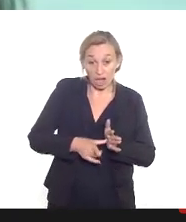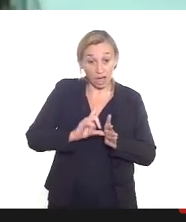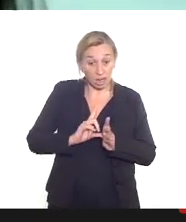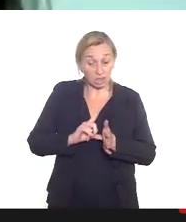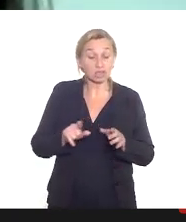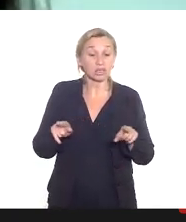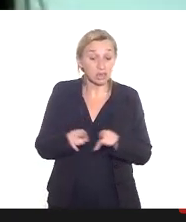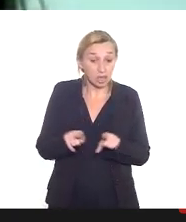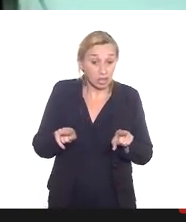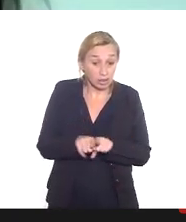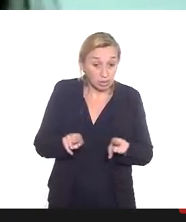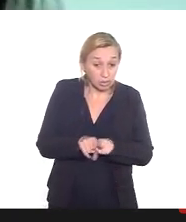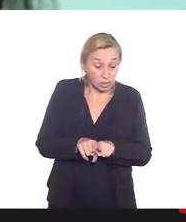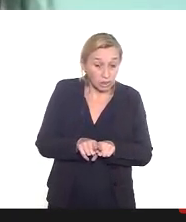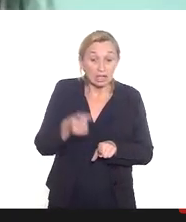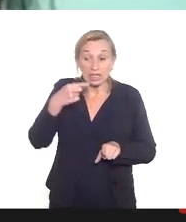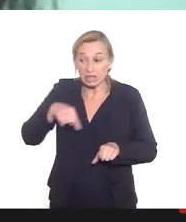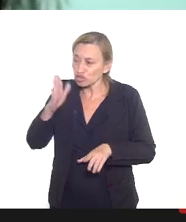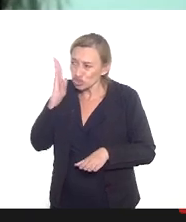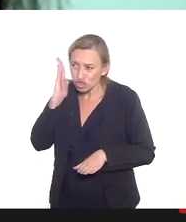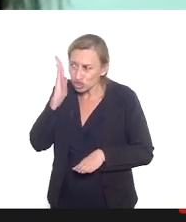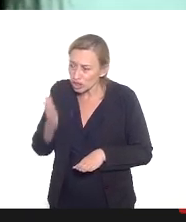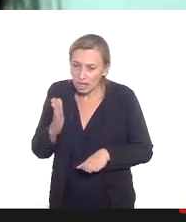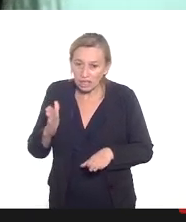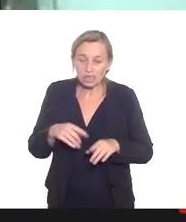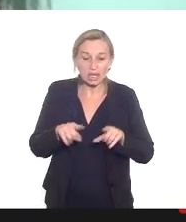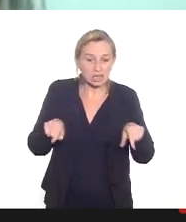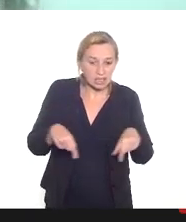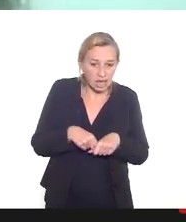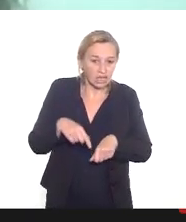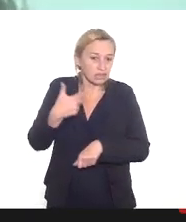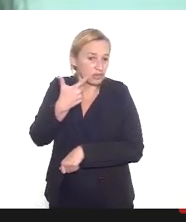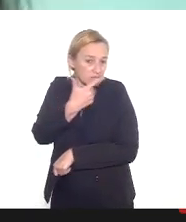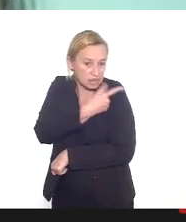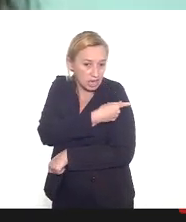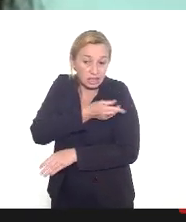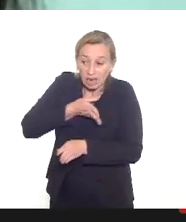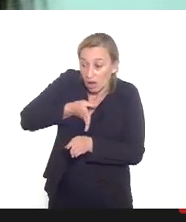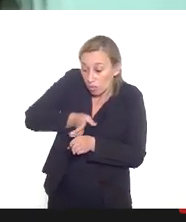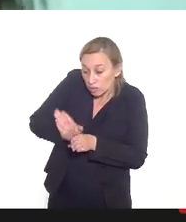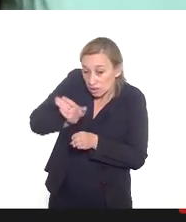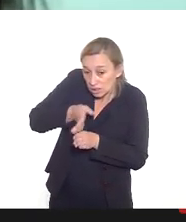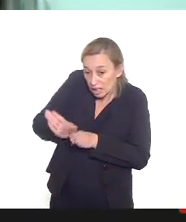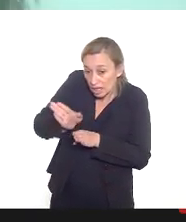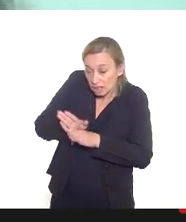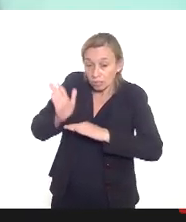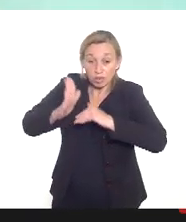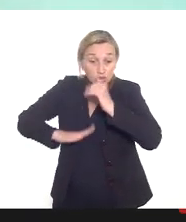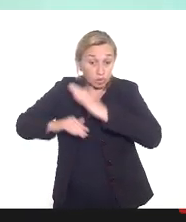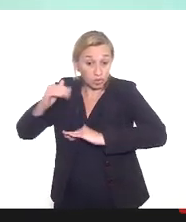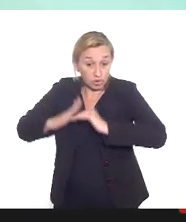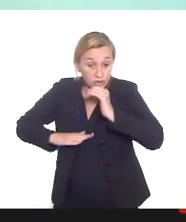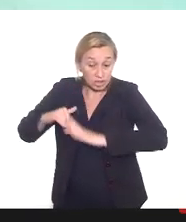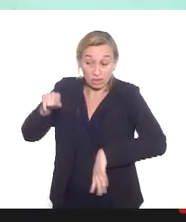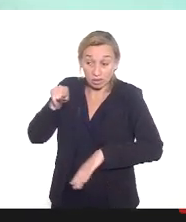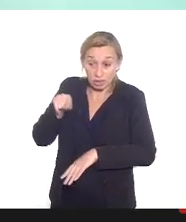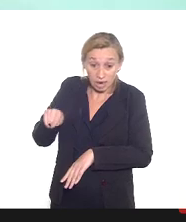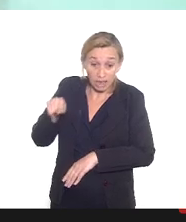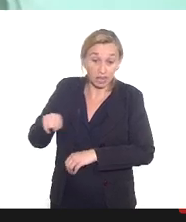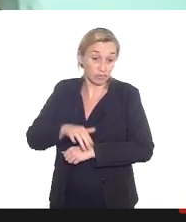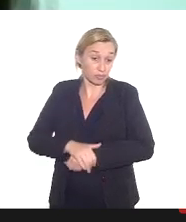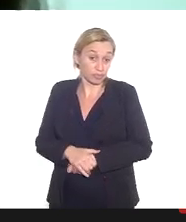e também ela indo diretamente a sala de vacinação ela é orientada pelos profissionais que estão nessa sala